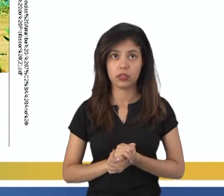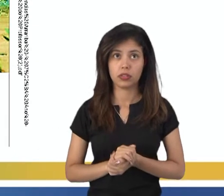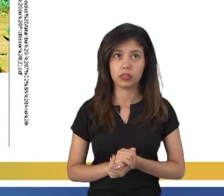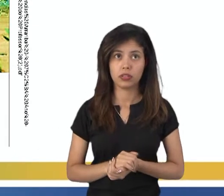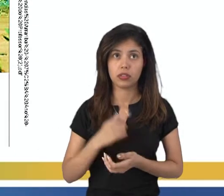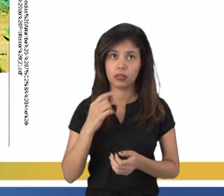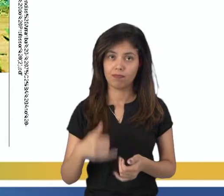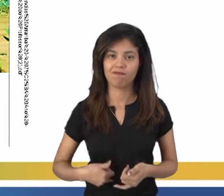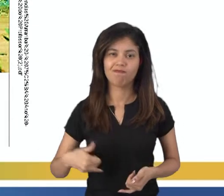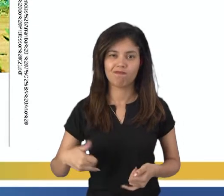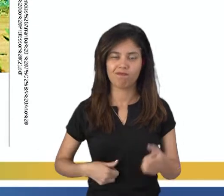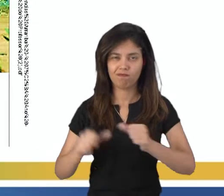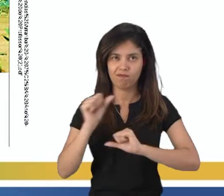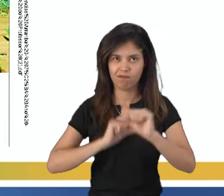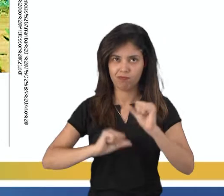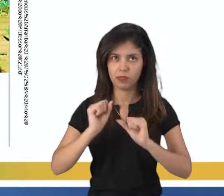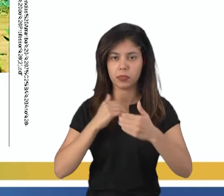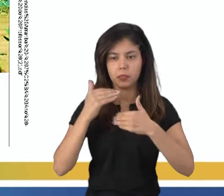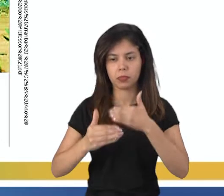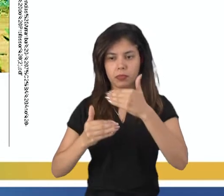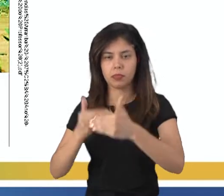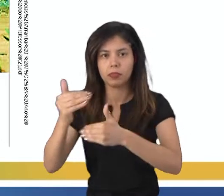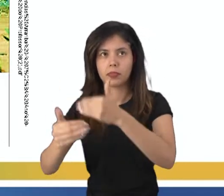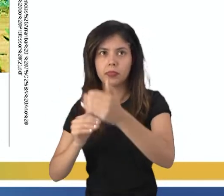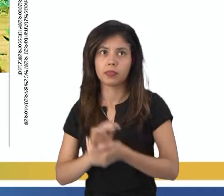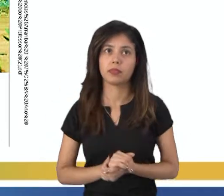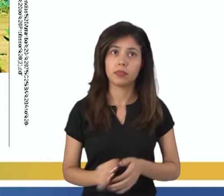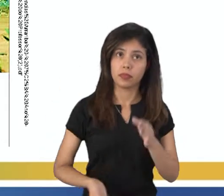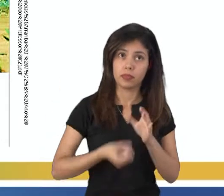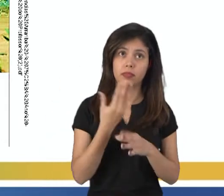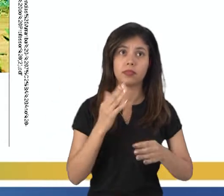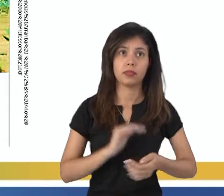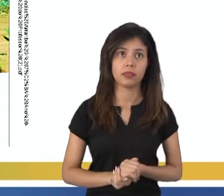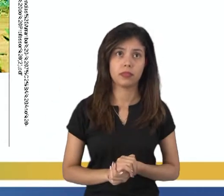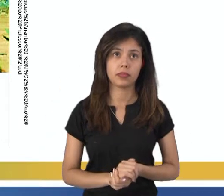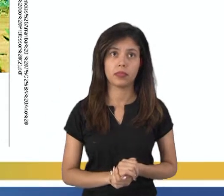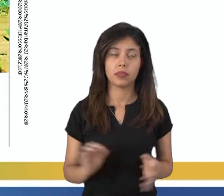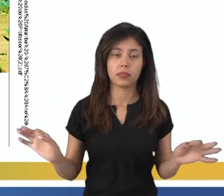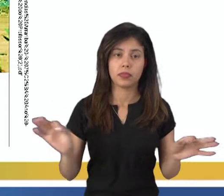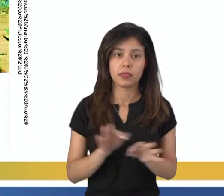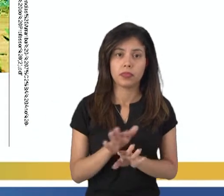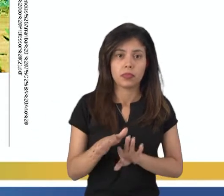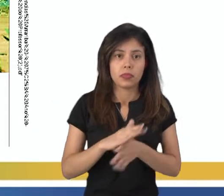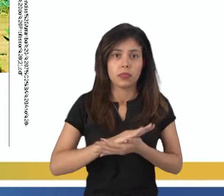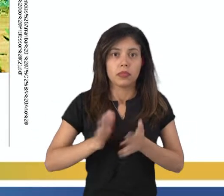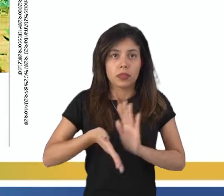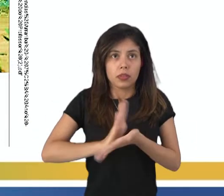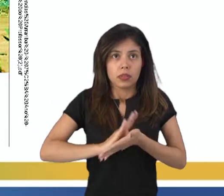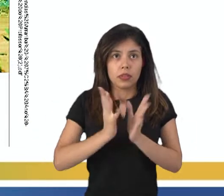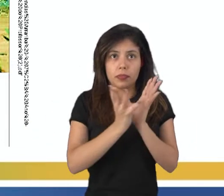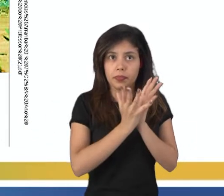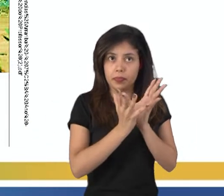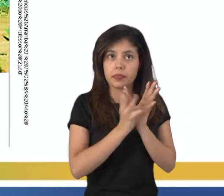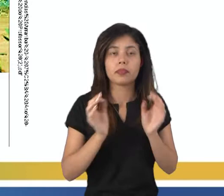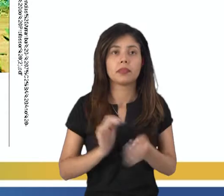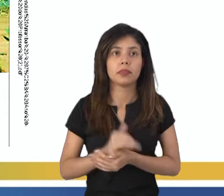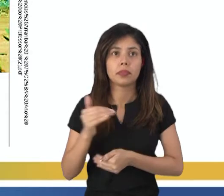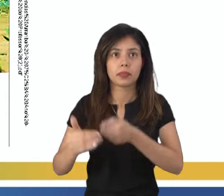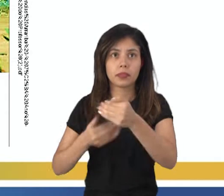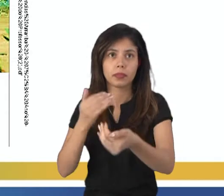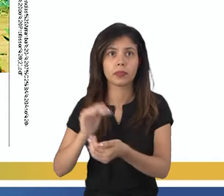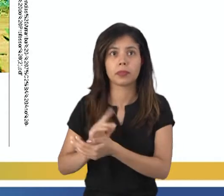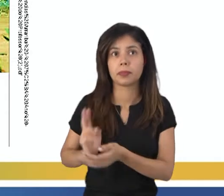foram sofrendo transformações ao longo do tempo e que o surgimento e a extinção de grupos de seres vivos, elas são processos